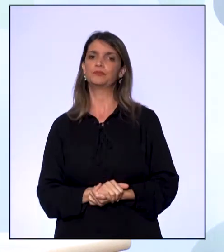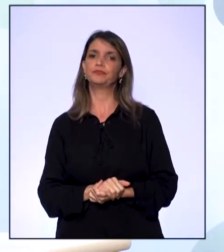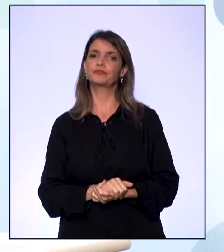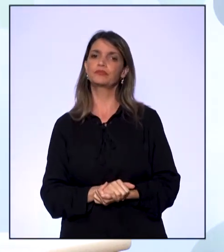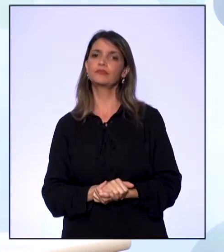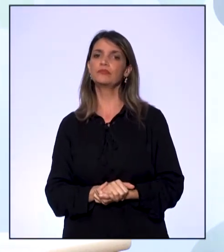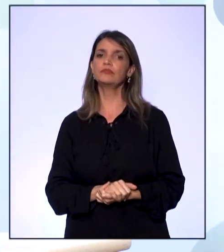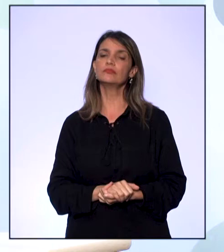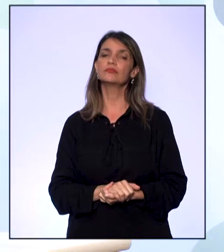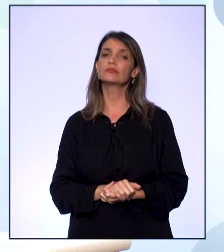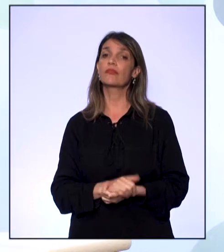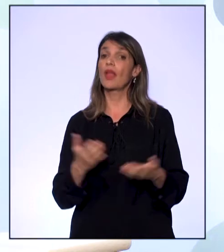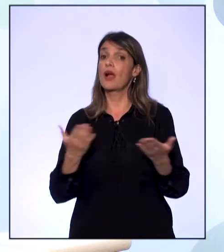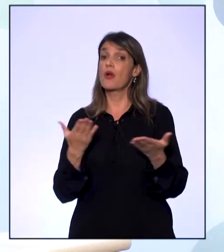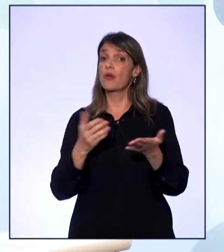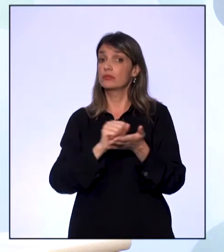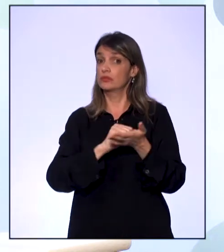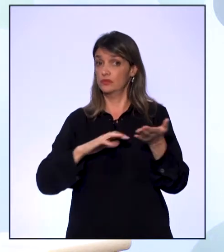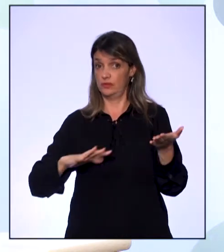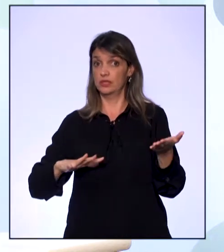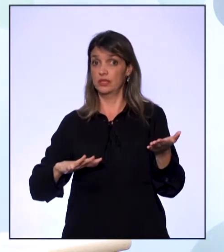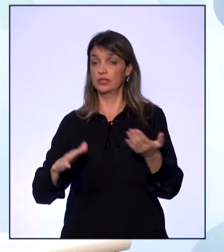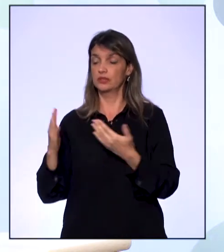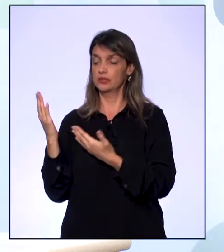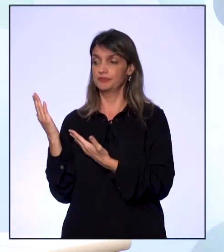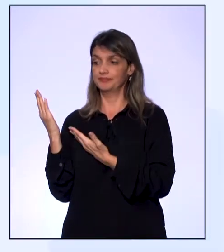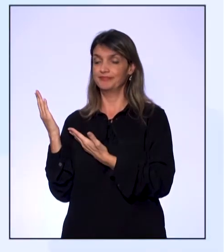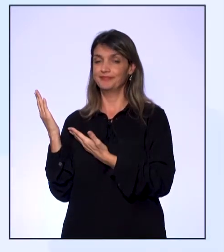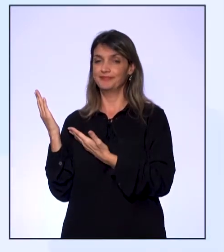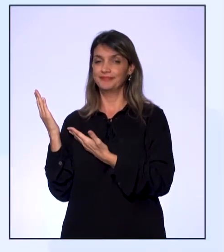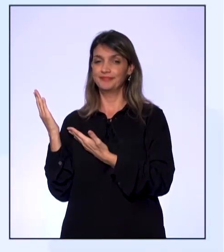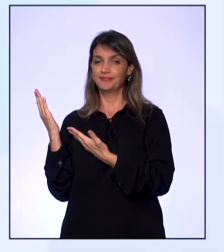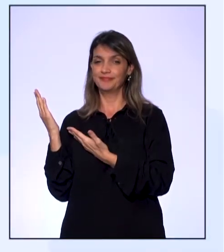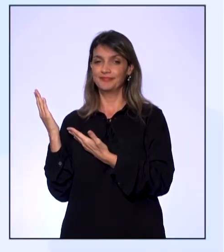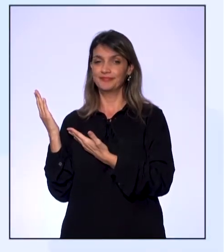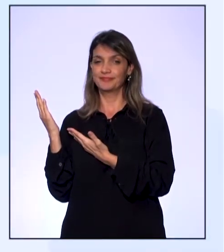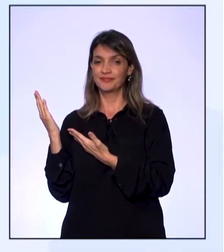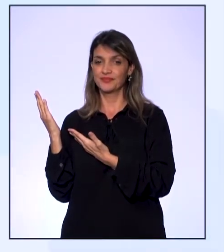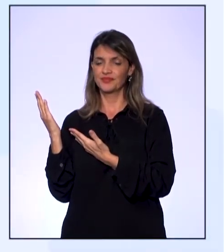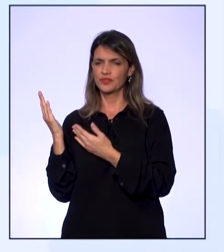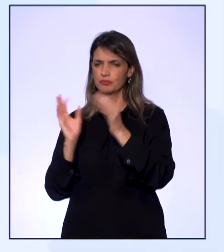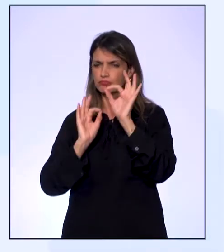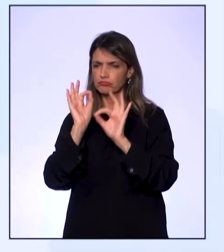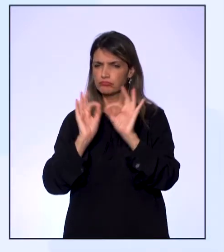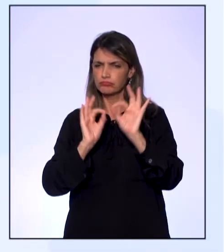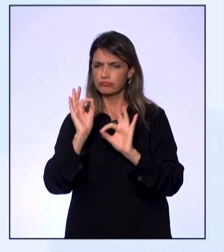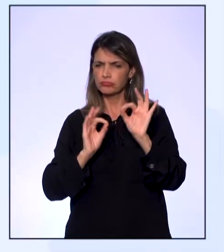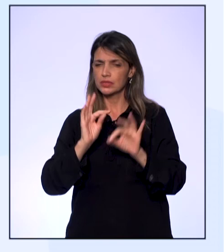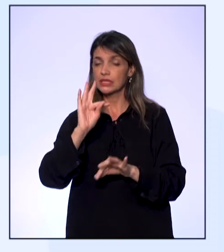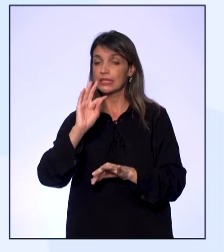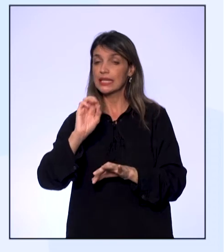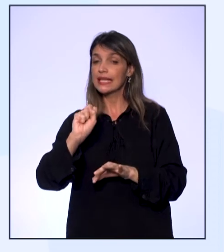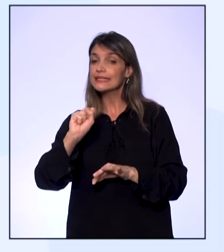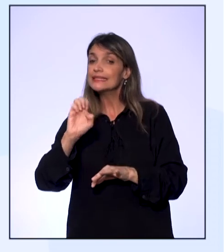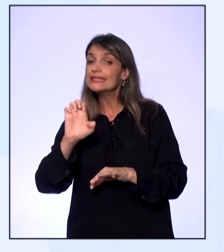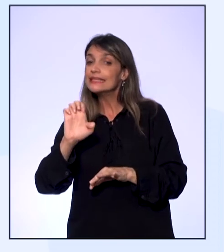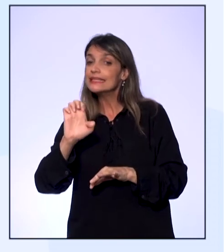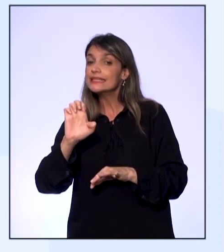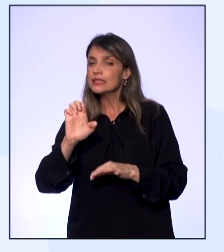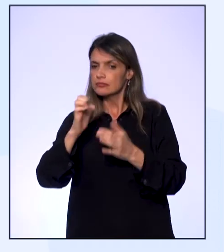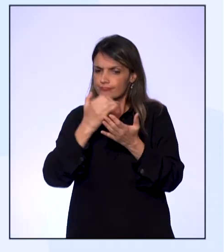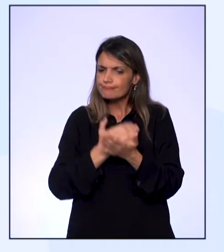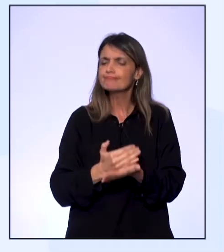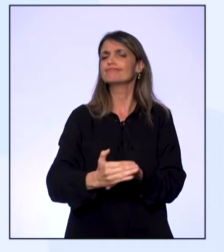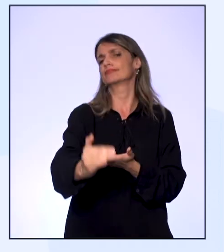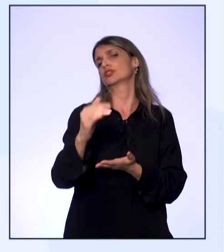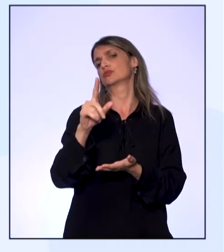posicionamento. Então a gente vai fazer um exercíciozinho agora, aparece aí na tela para vocês. E a gente vai formular uma tese, que será o ponto de partida